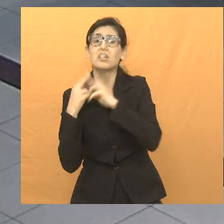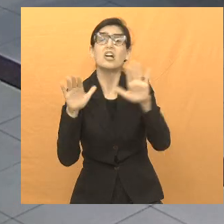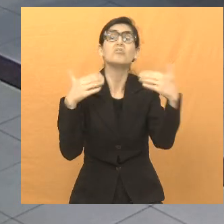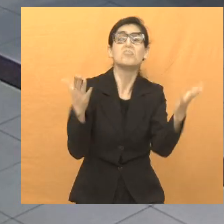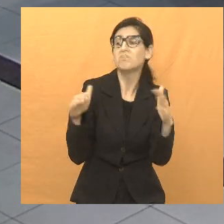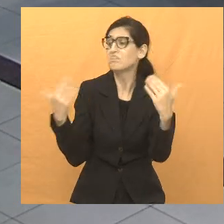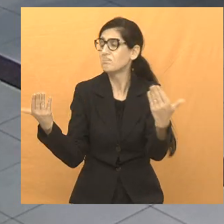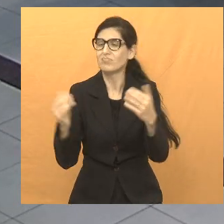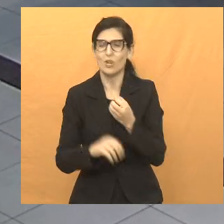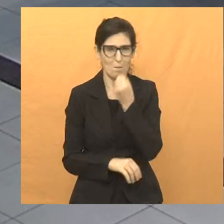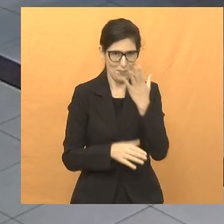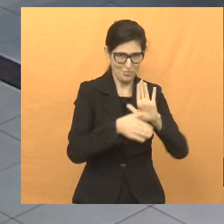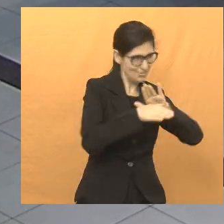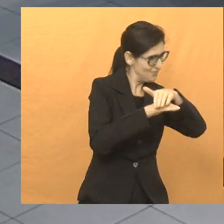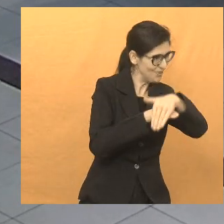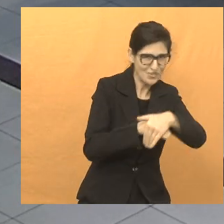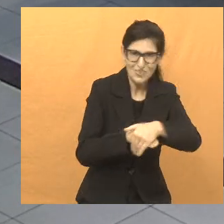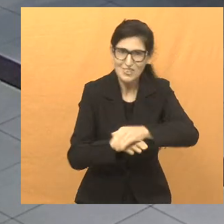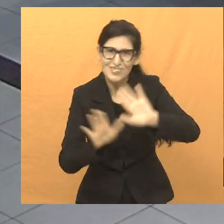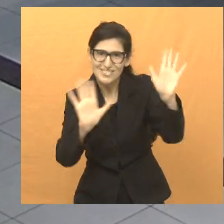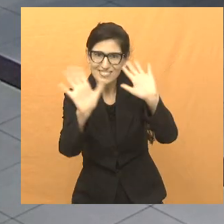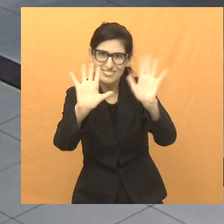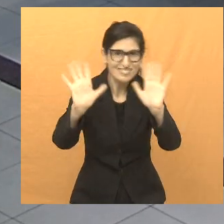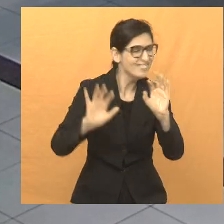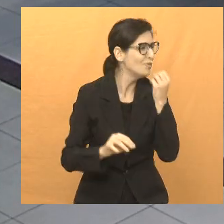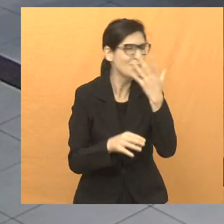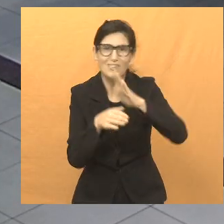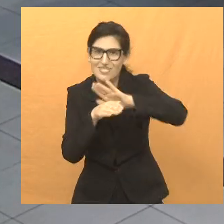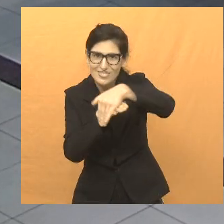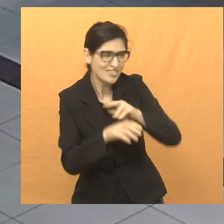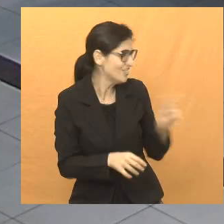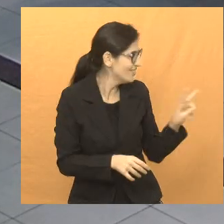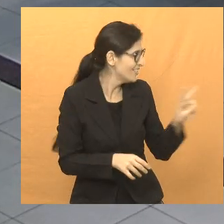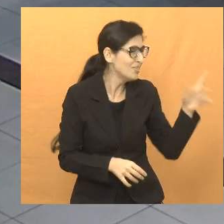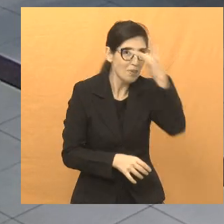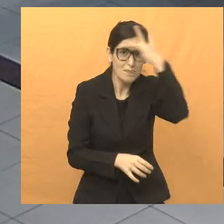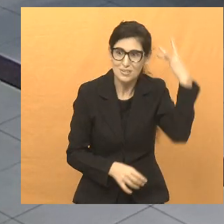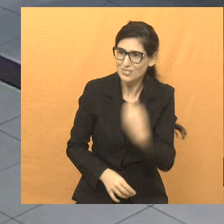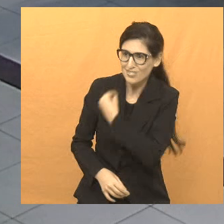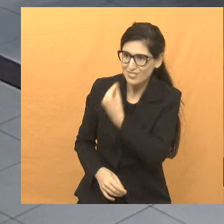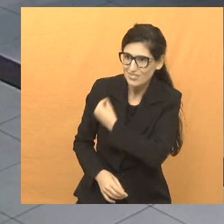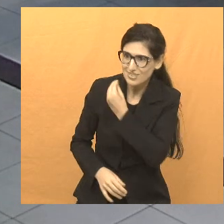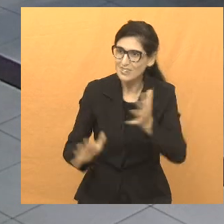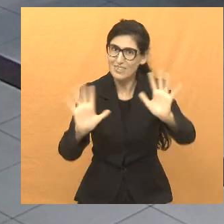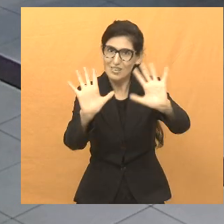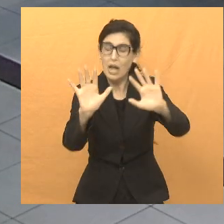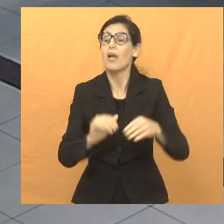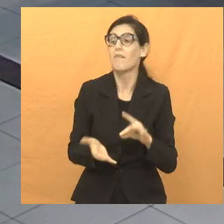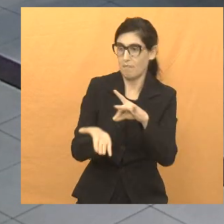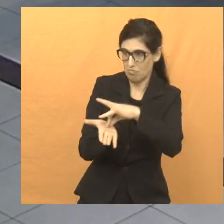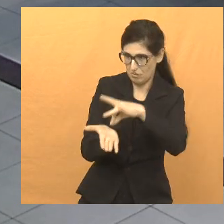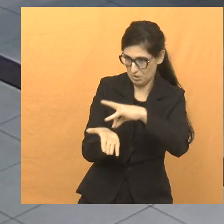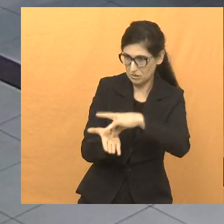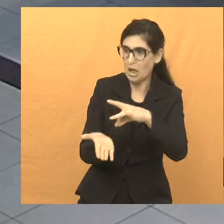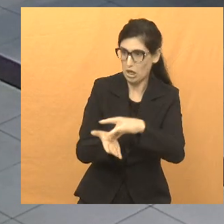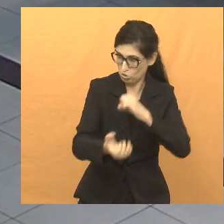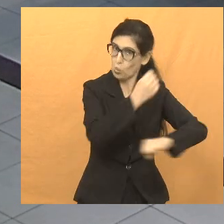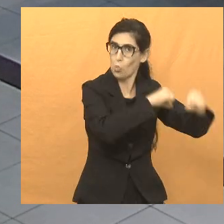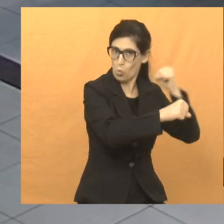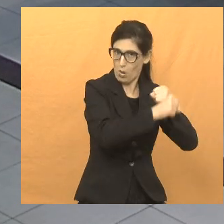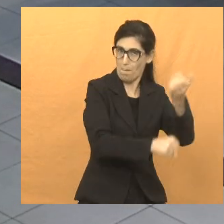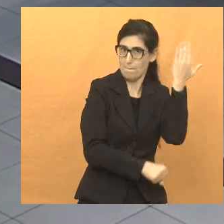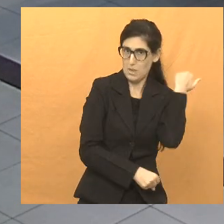da Casa, senhores vereadores, a todos presentes. E, de fato, até alguns anos